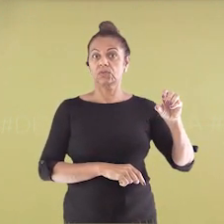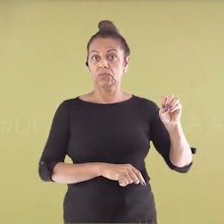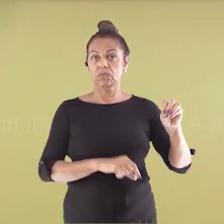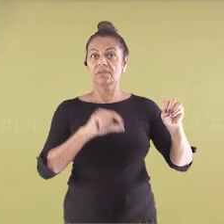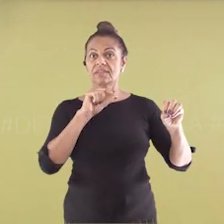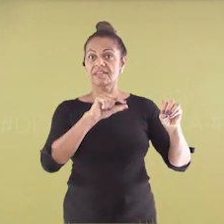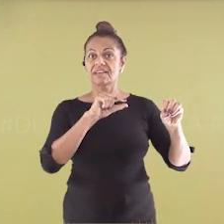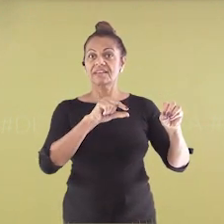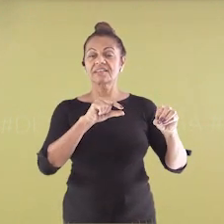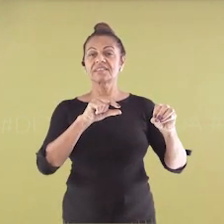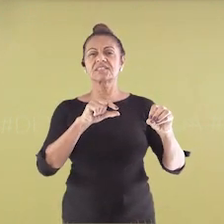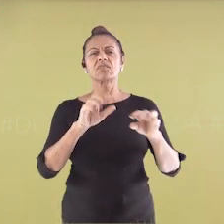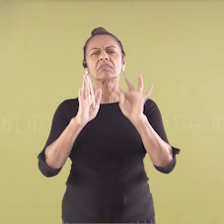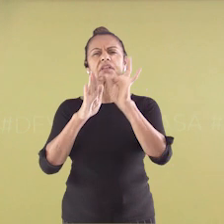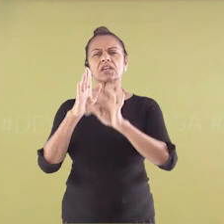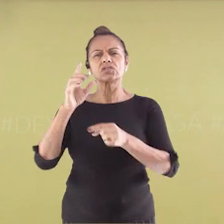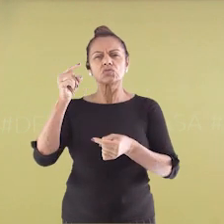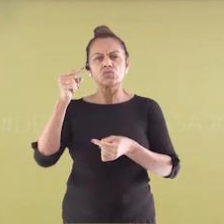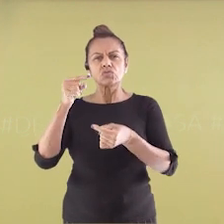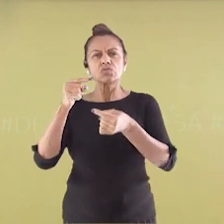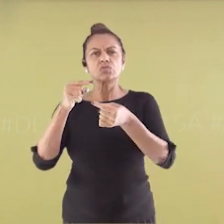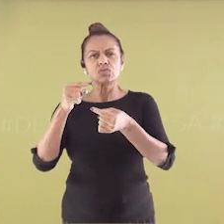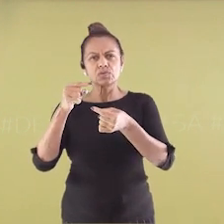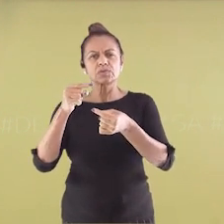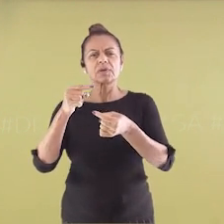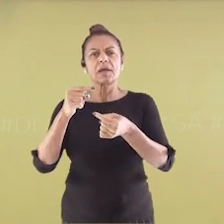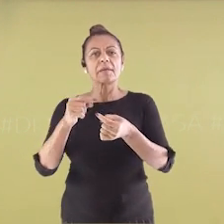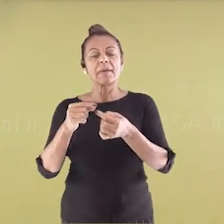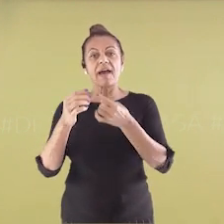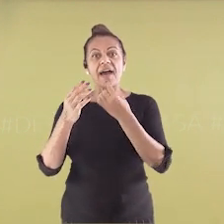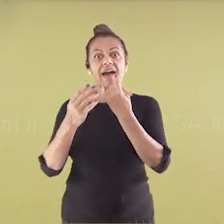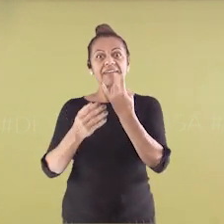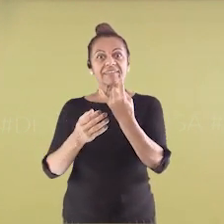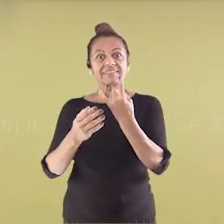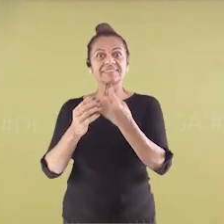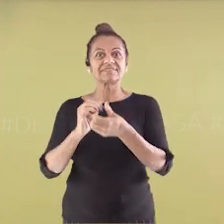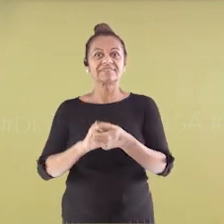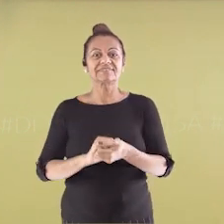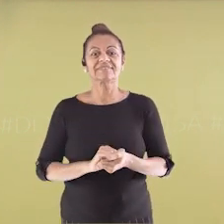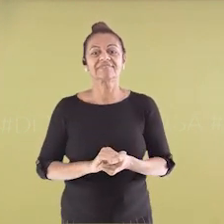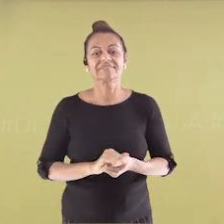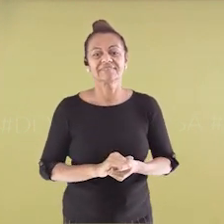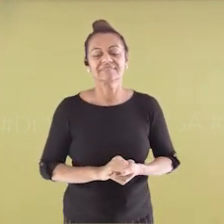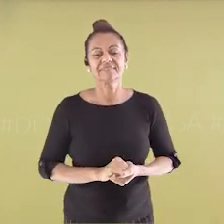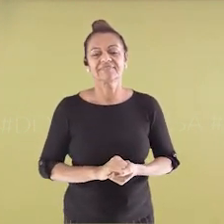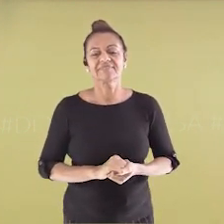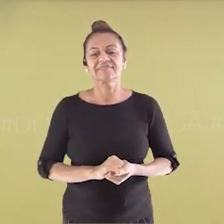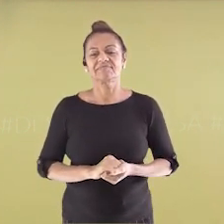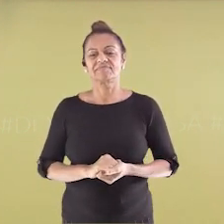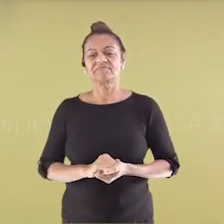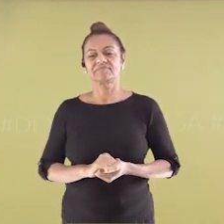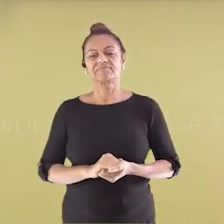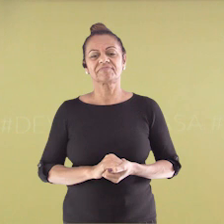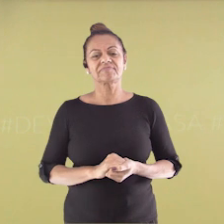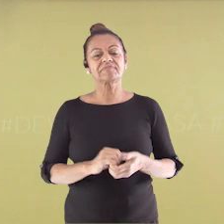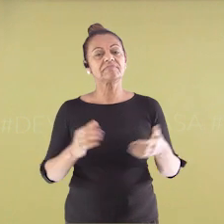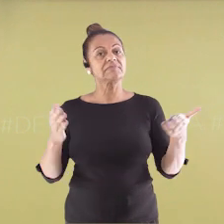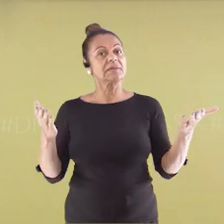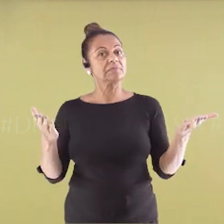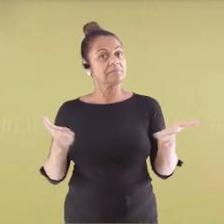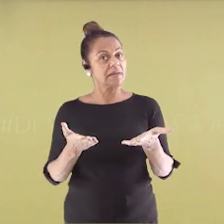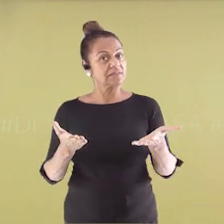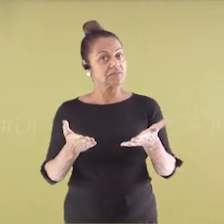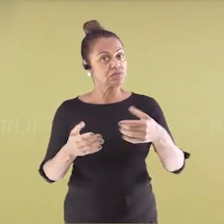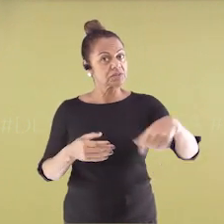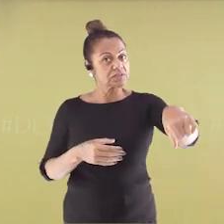que geralmente acompanham as manchetes. E atenção, estudantes! Última chamada para vocês marcarem a presença na aula de hoje.